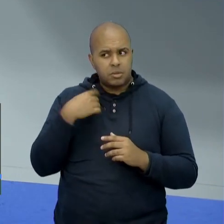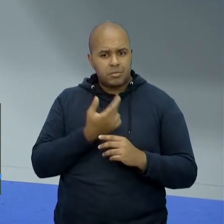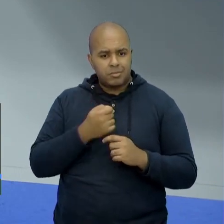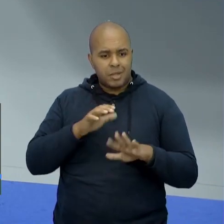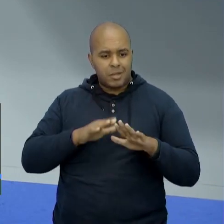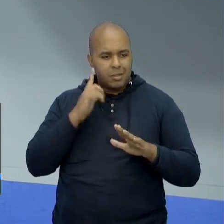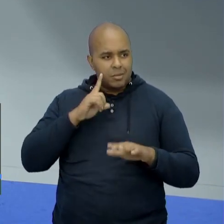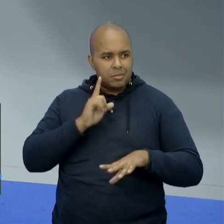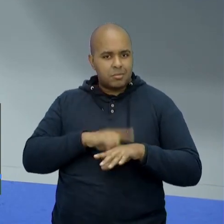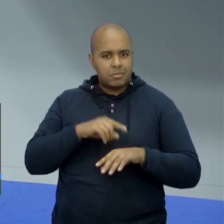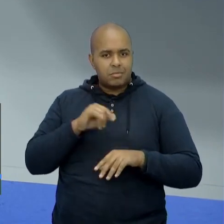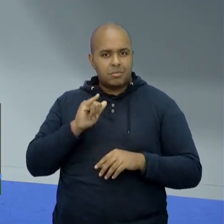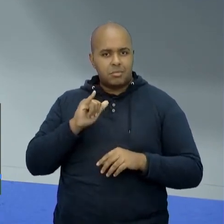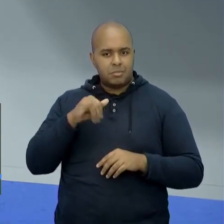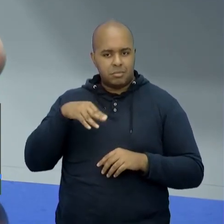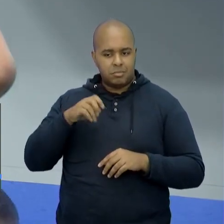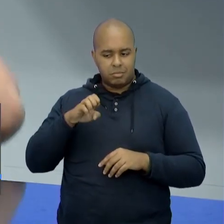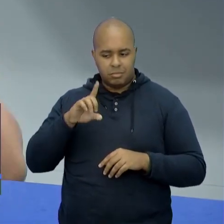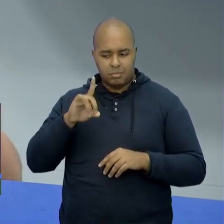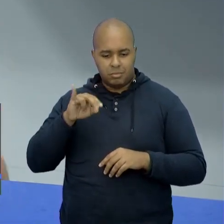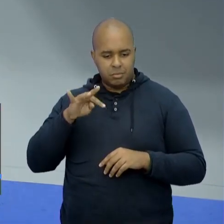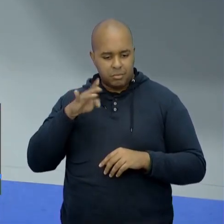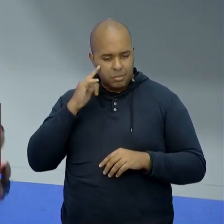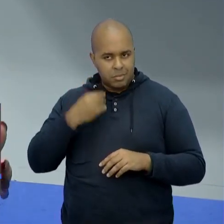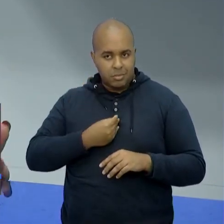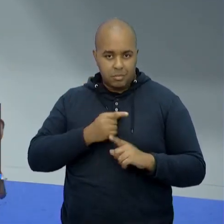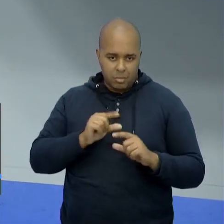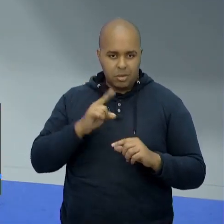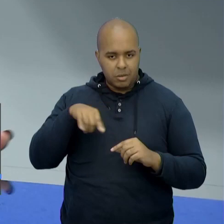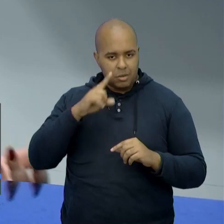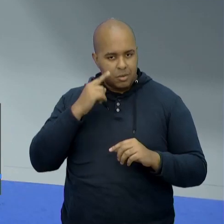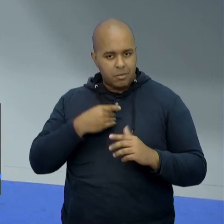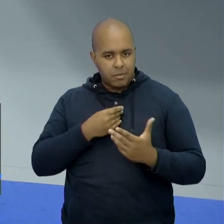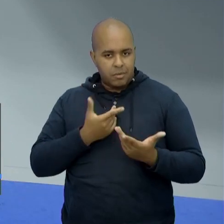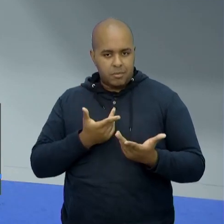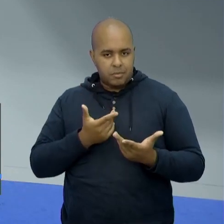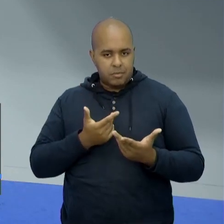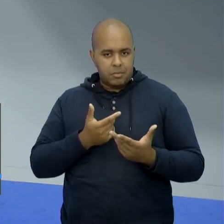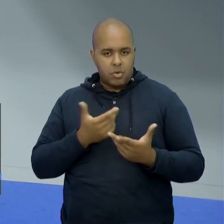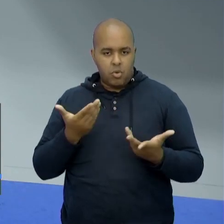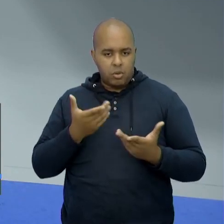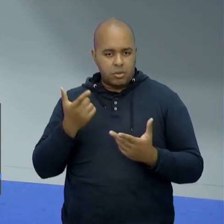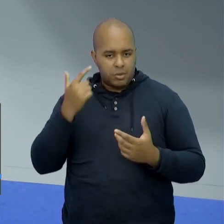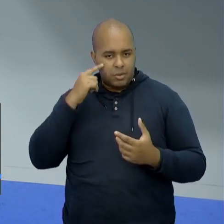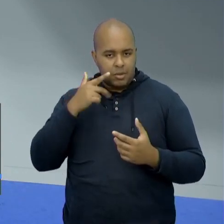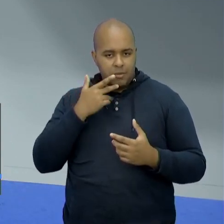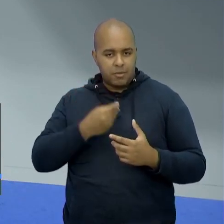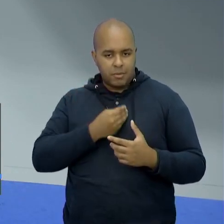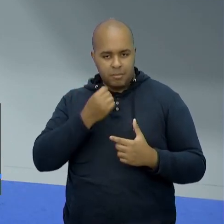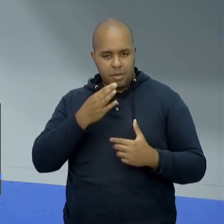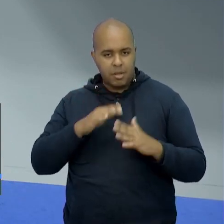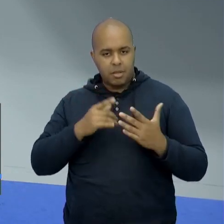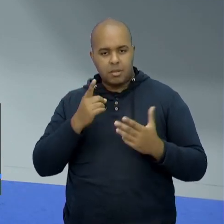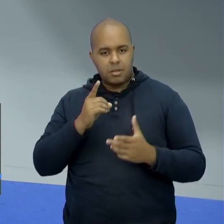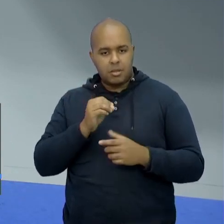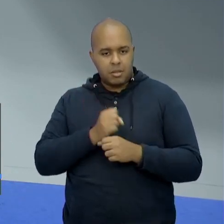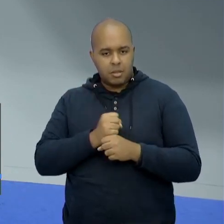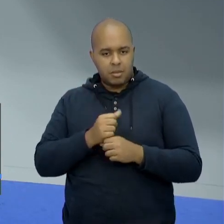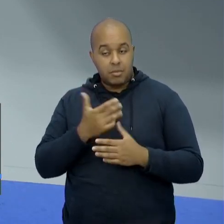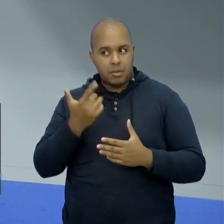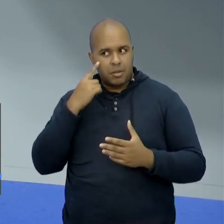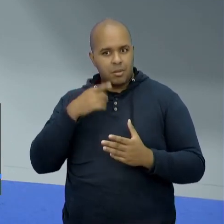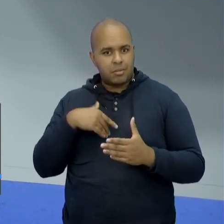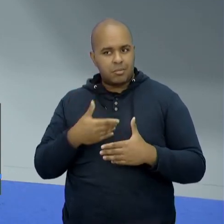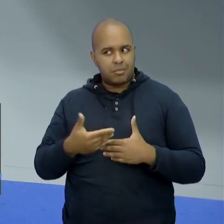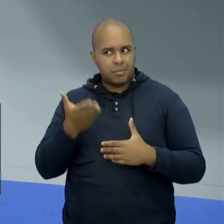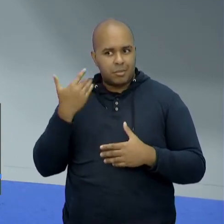muito imediatista. Obviamente, a gente vive muito pouco. A gente vive, sei lá, hoje a gente está vivendo bem uns 100 anos. Mas isso pro tempo